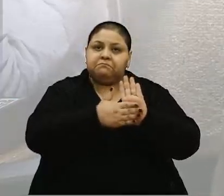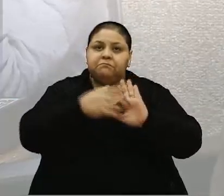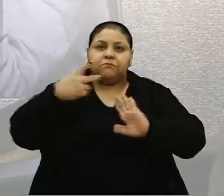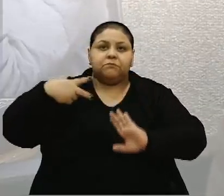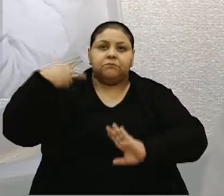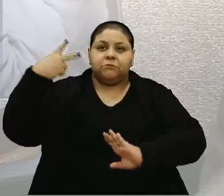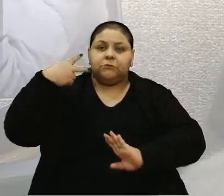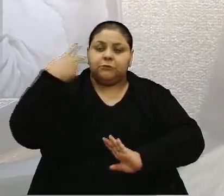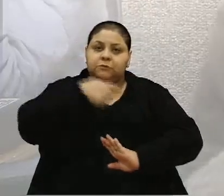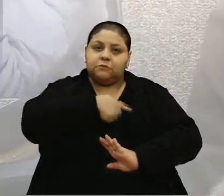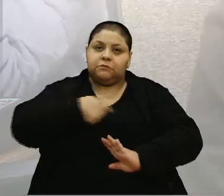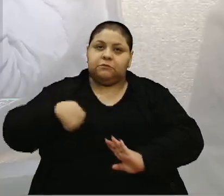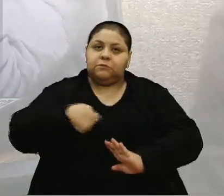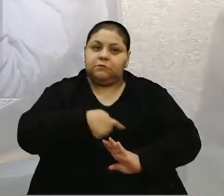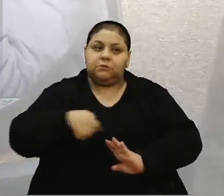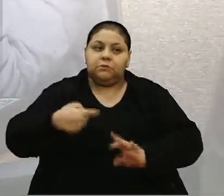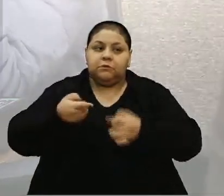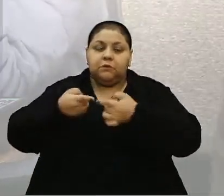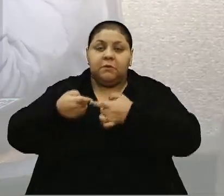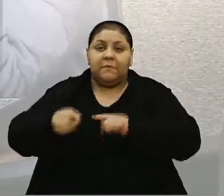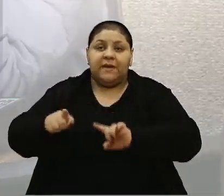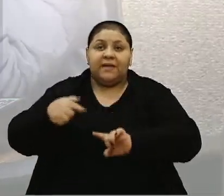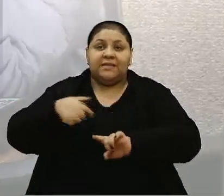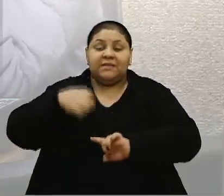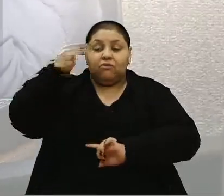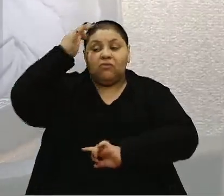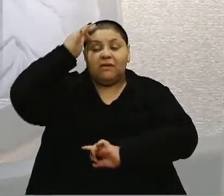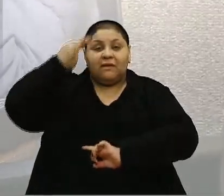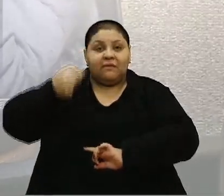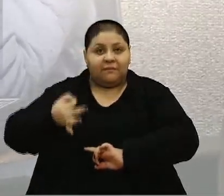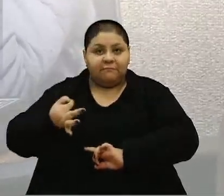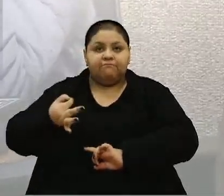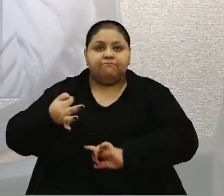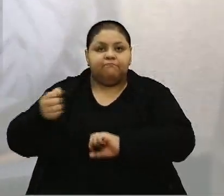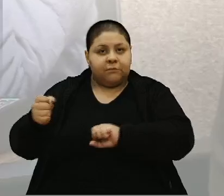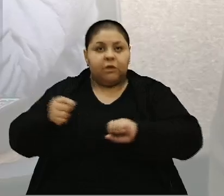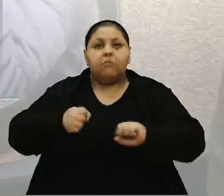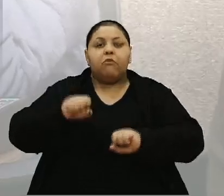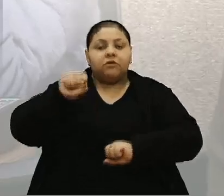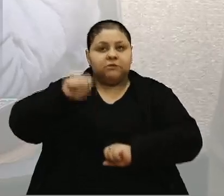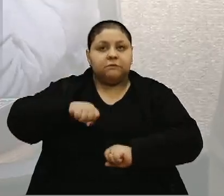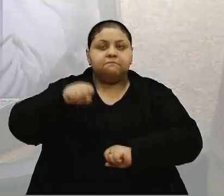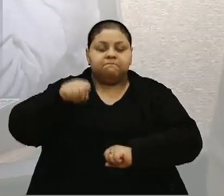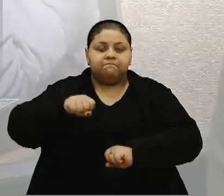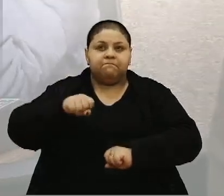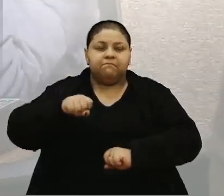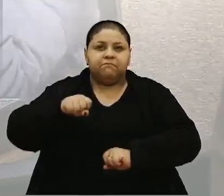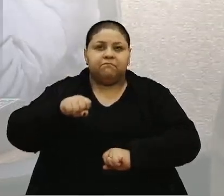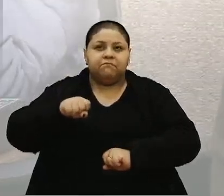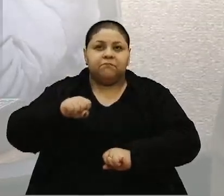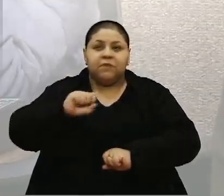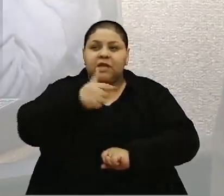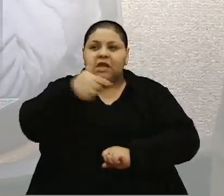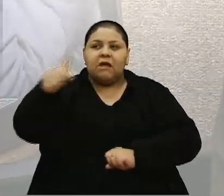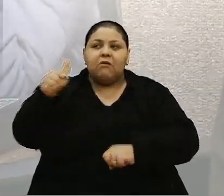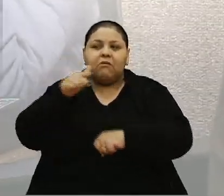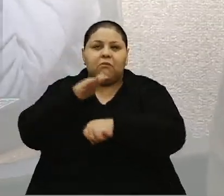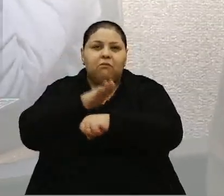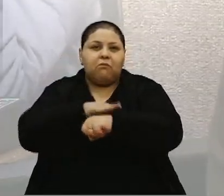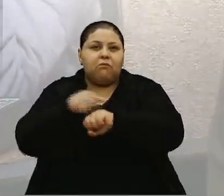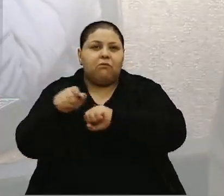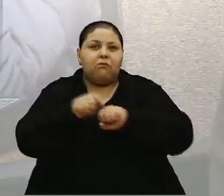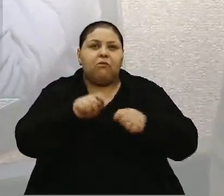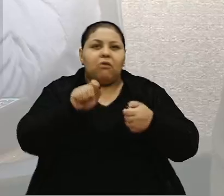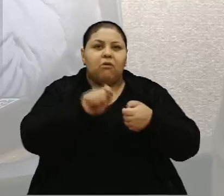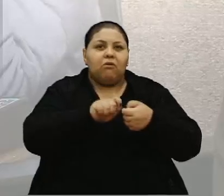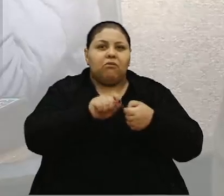Zanquim, mas eu tenho o entendimento de que é possível sim, em outro momento, a gente poder fazer